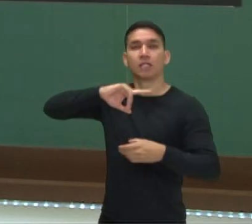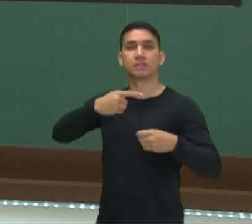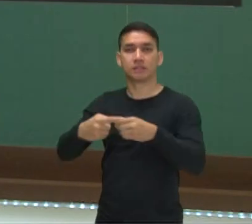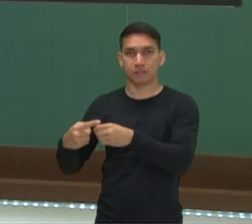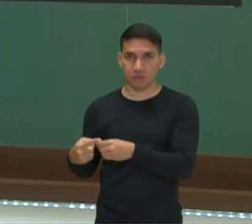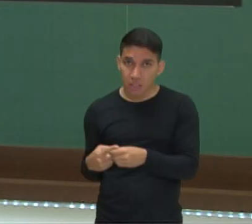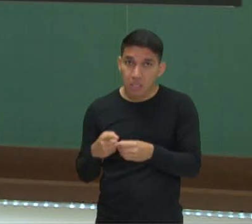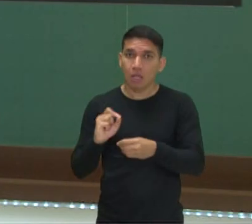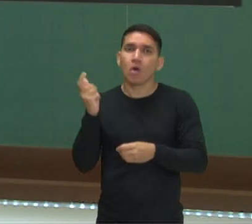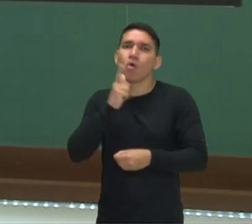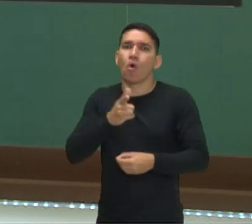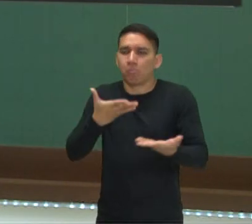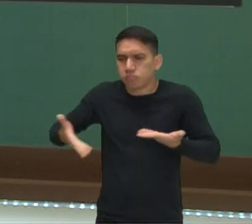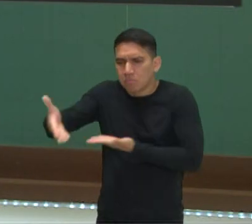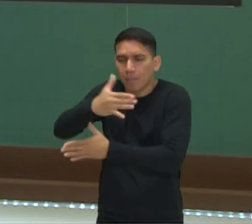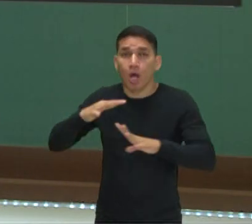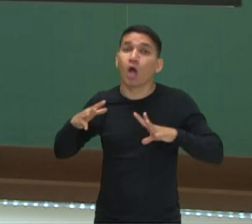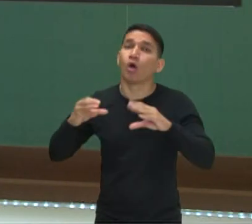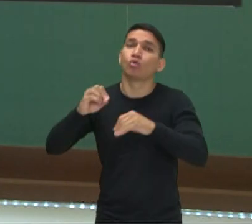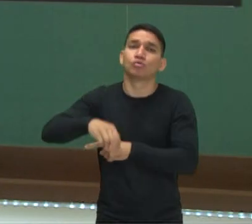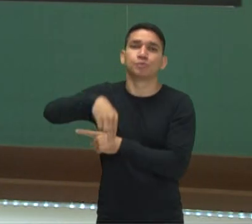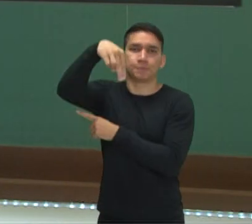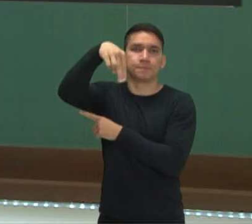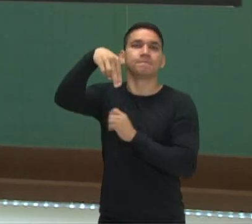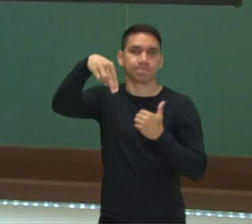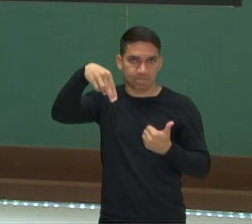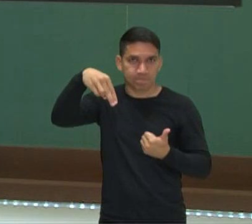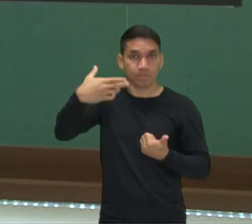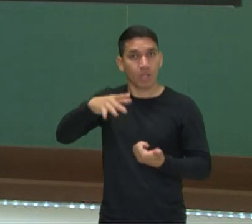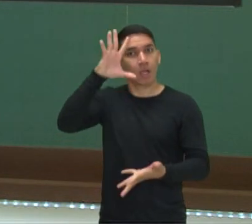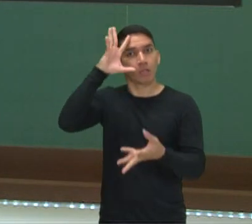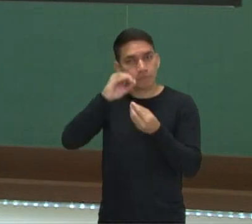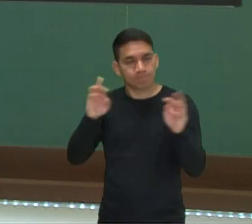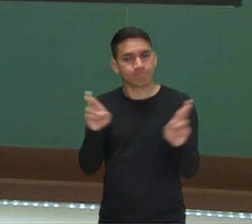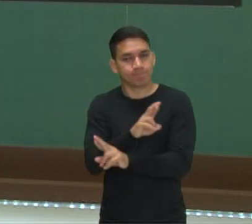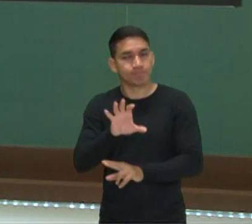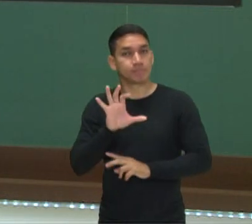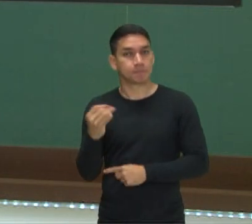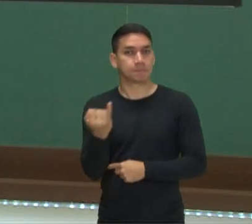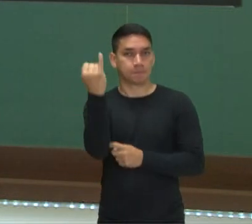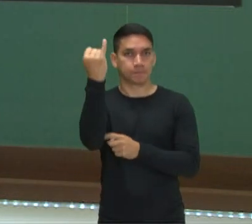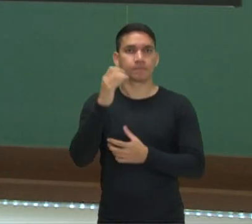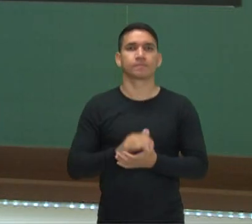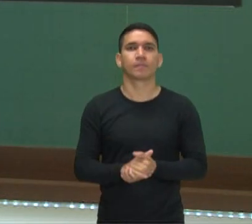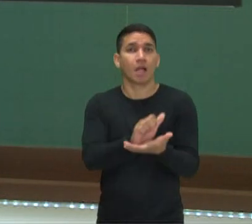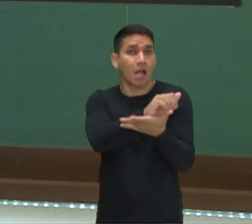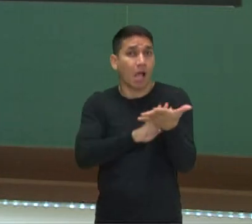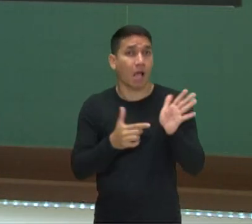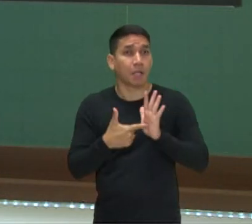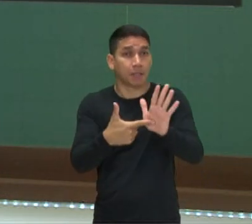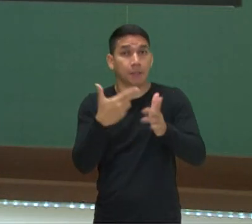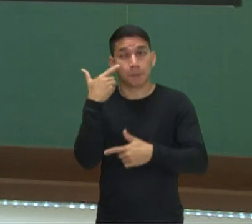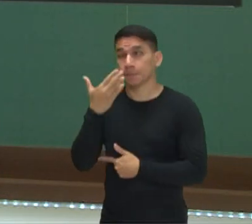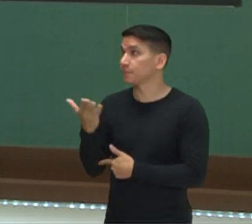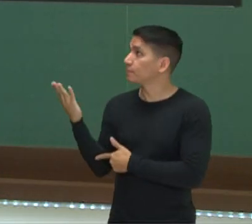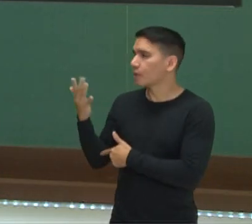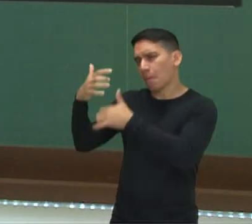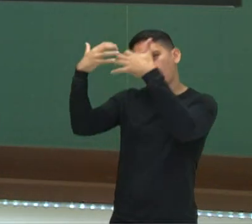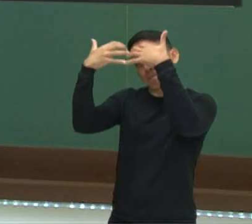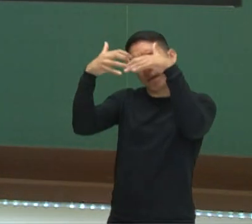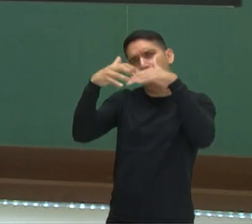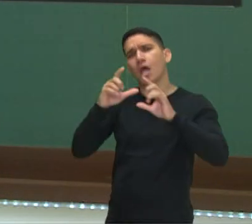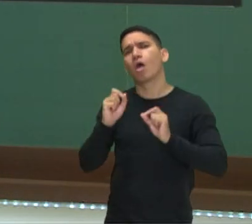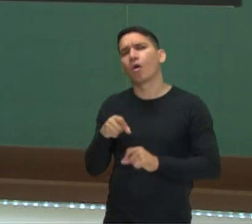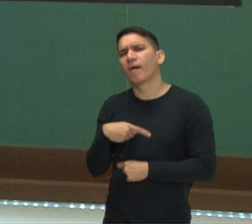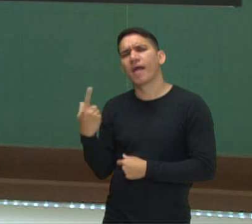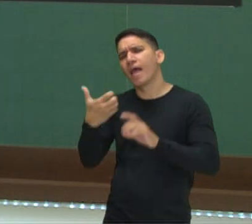que atendem toda a região norte, né? Importantíssimo a gente relacionar isso também. E aí uma atividadezinha para vocês pensarem